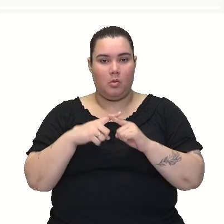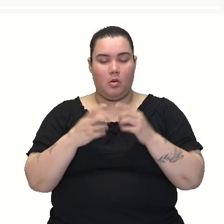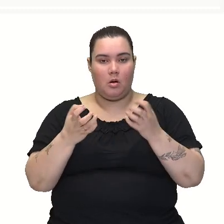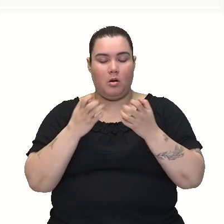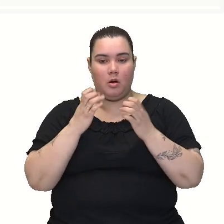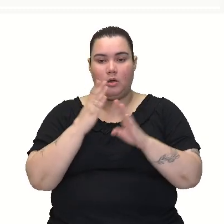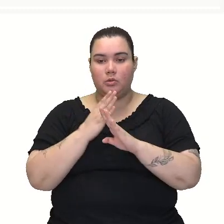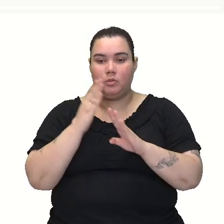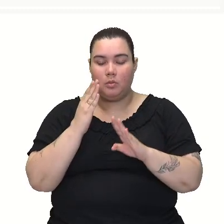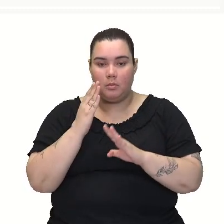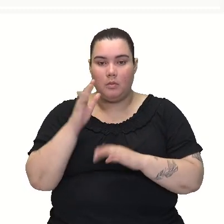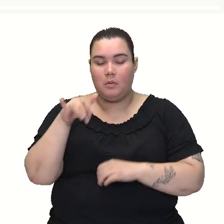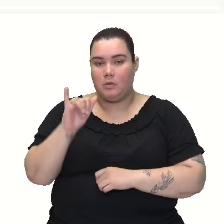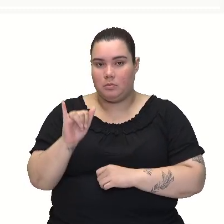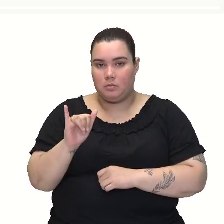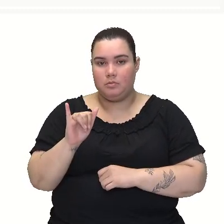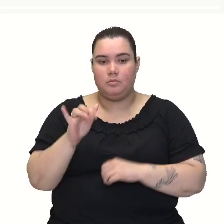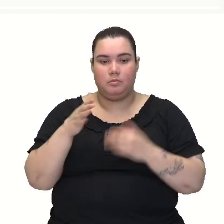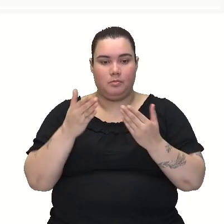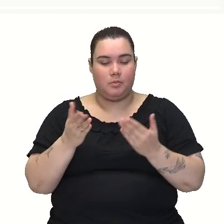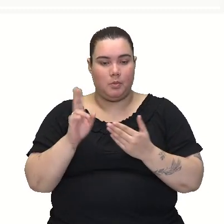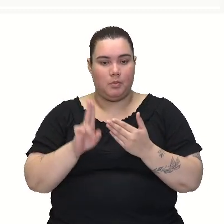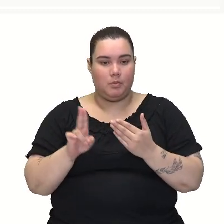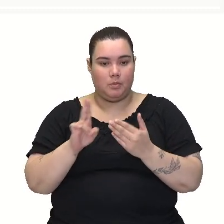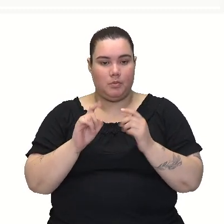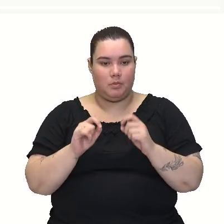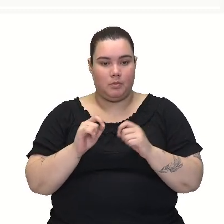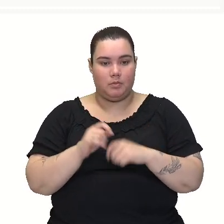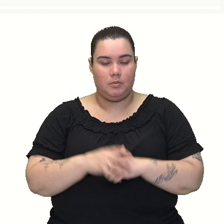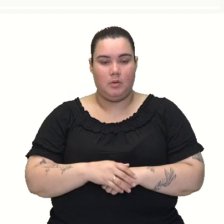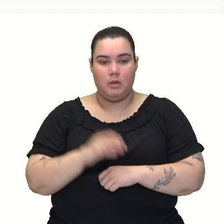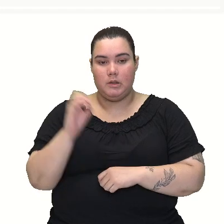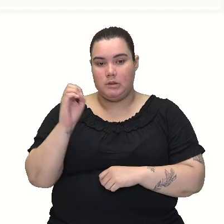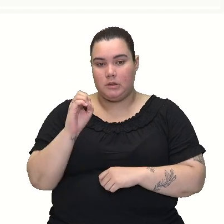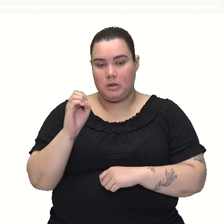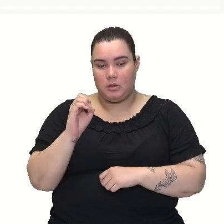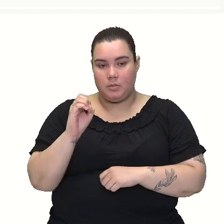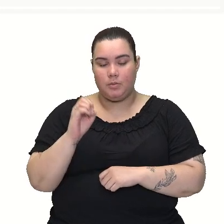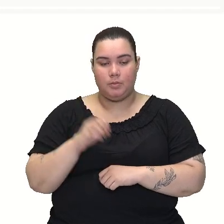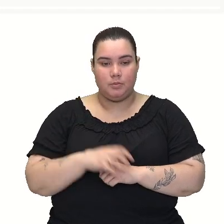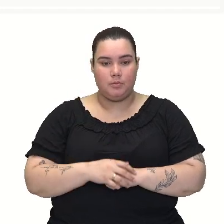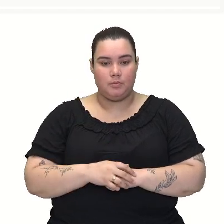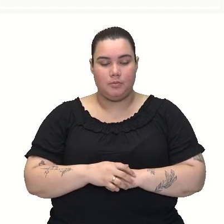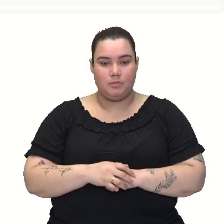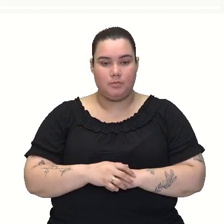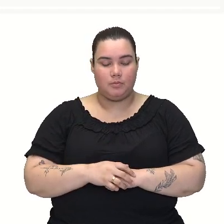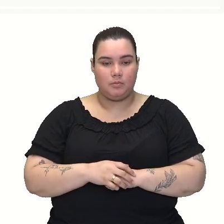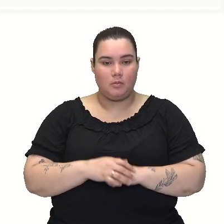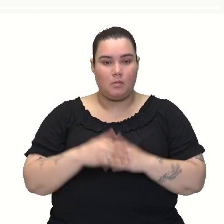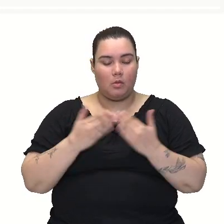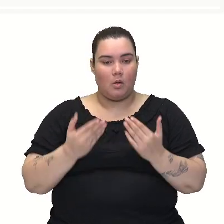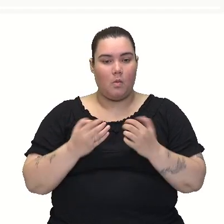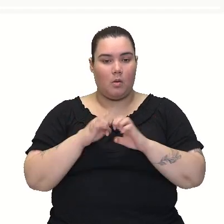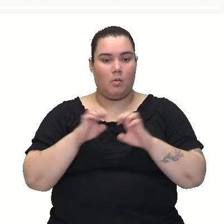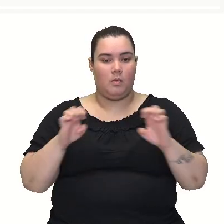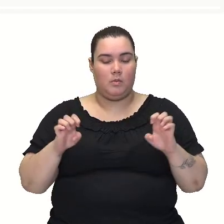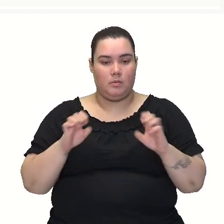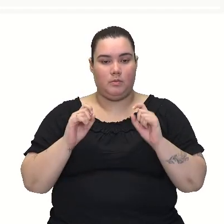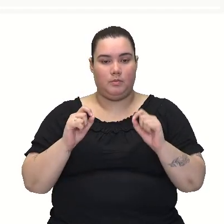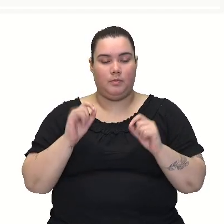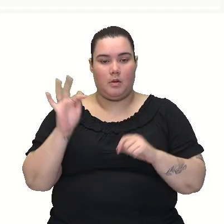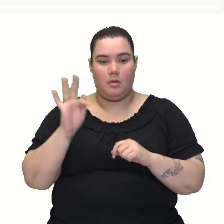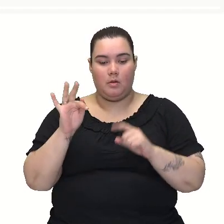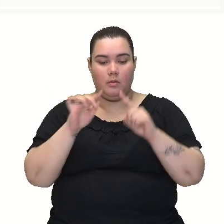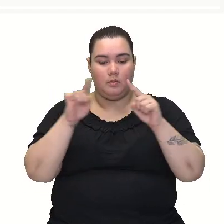interseção lá com o eixo y. Então, a gente vai usar aqui 0 no lugar de x. Então, a minha função vai passar a ser f de